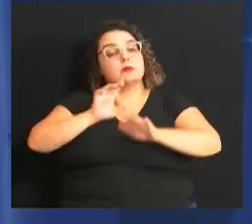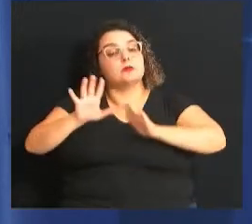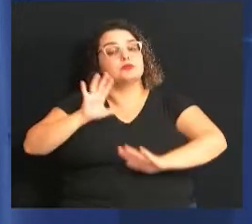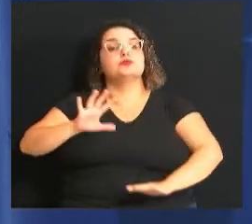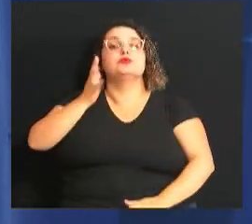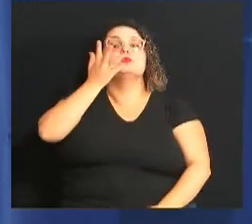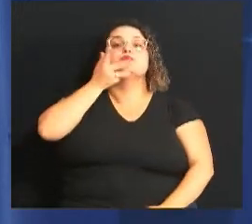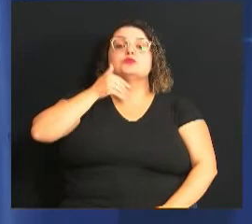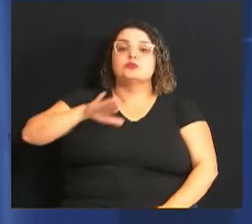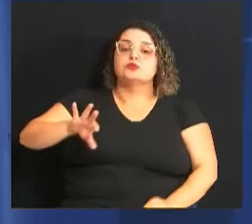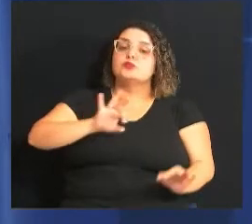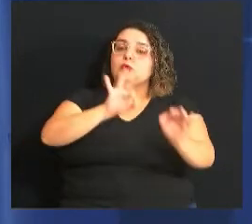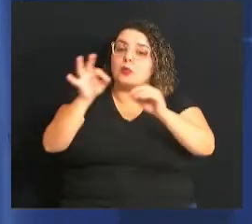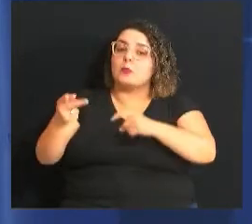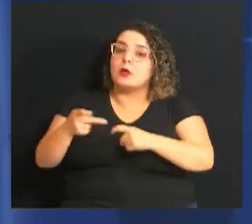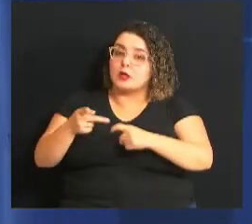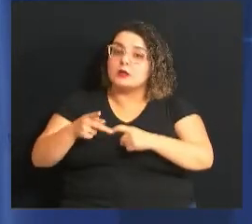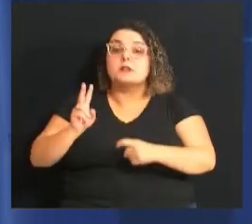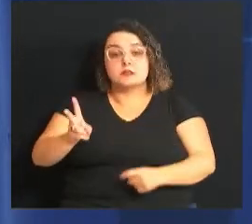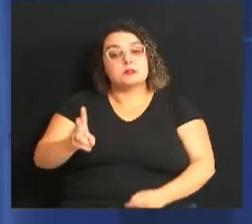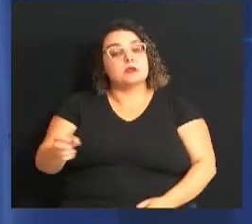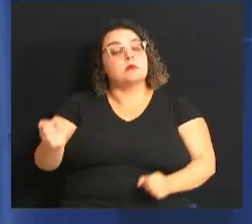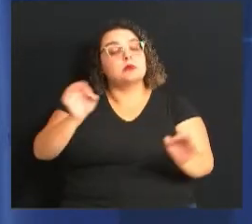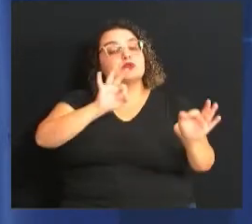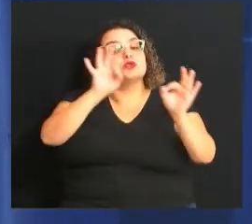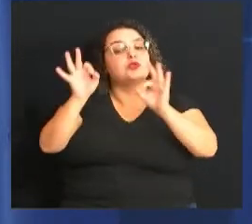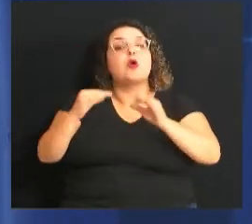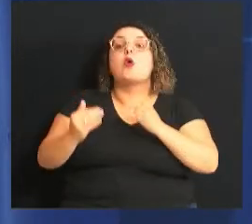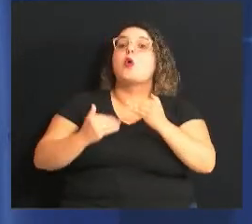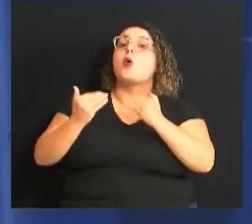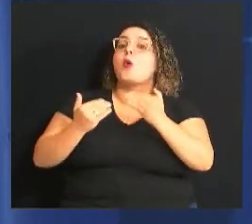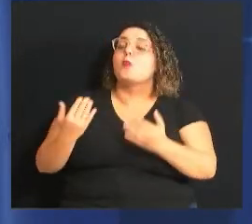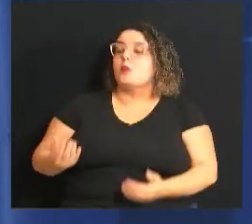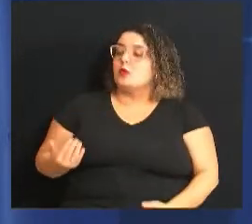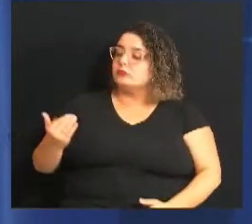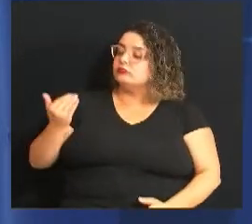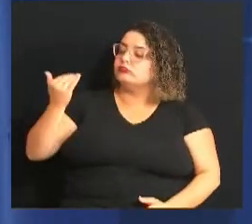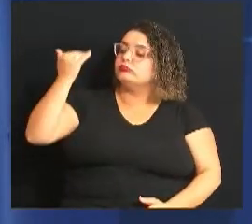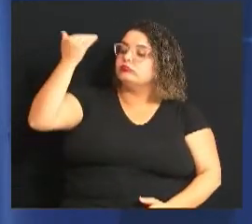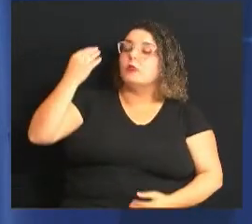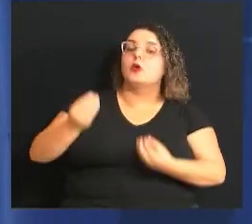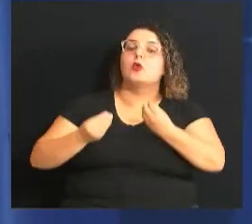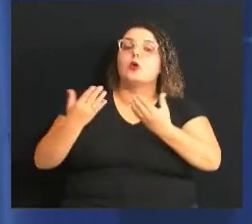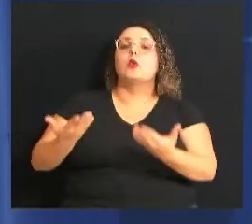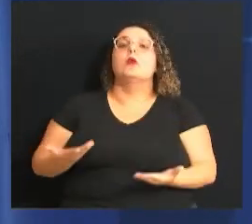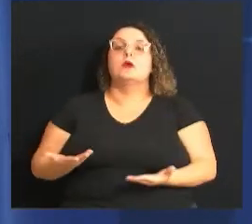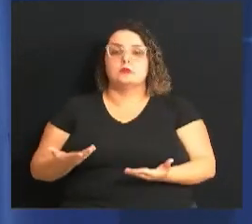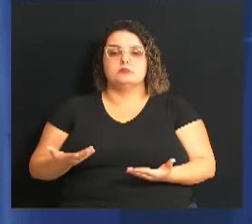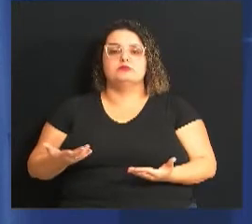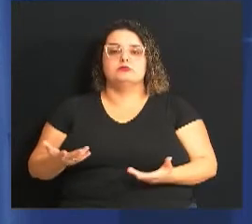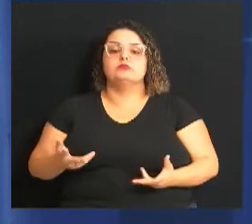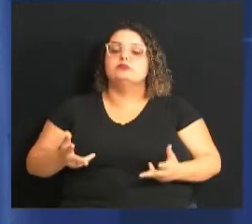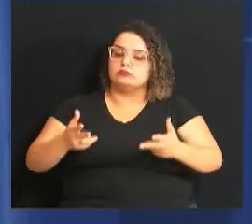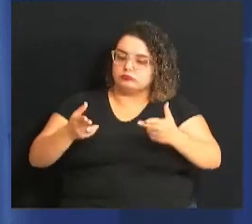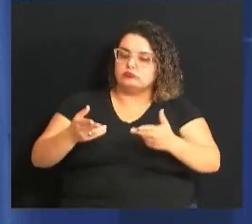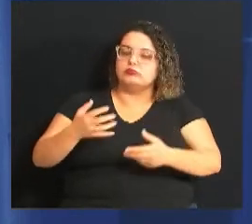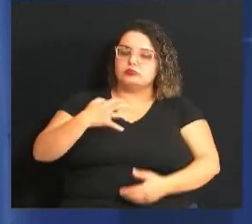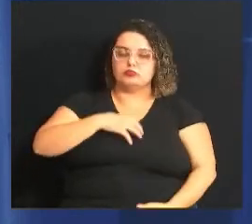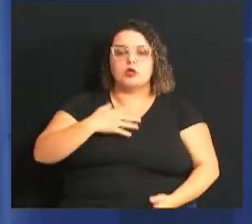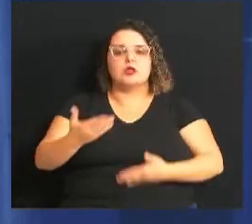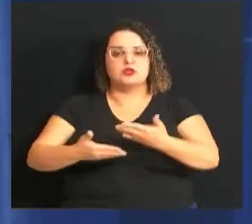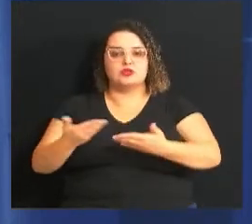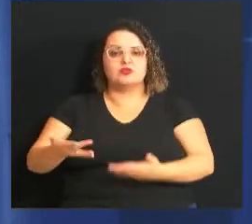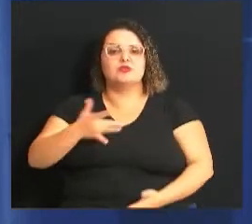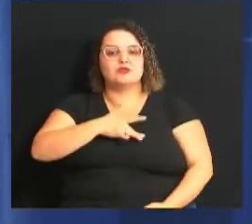acompanhamento pediátrico, ficar sempre de olho ali como é que está esse crescimento, para qualquer coisa intervir de alguma forma. Esse foi o